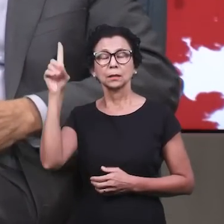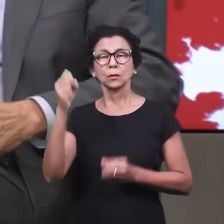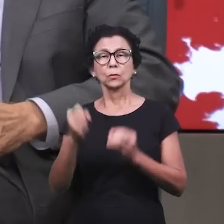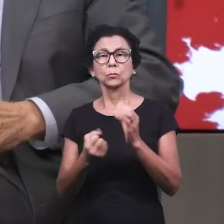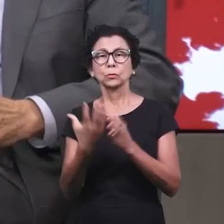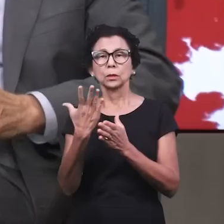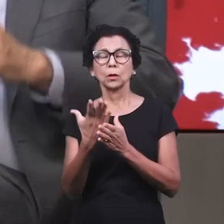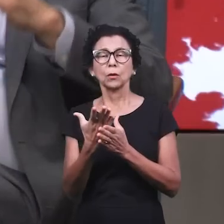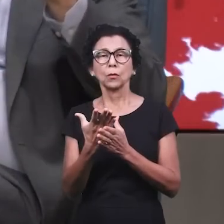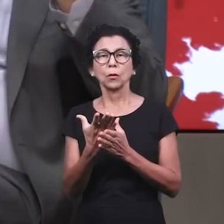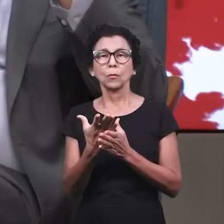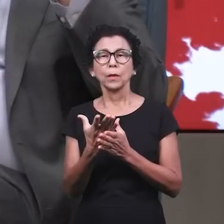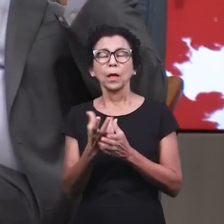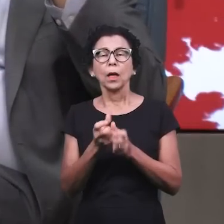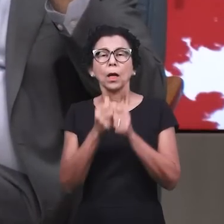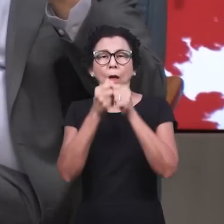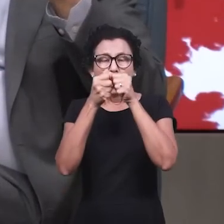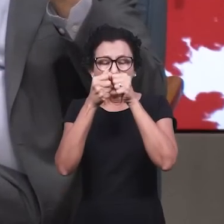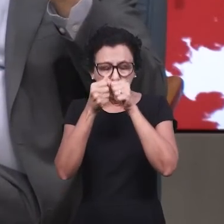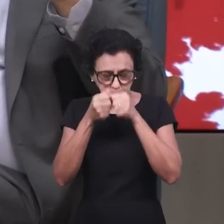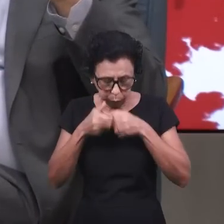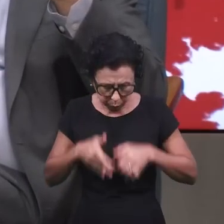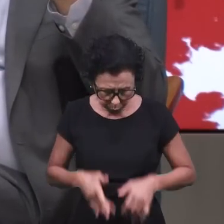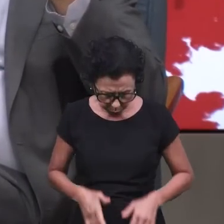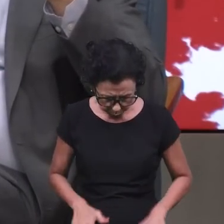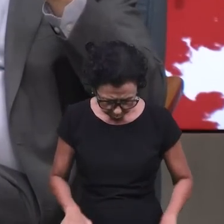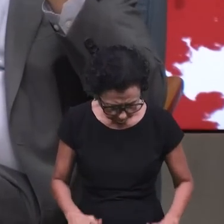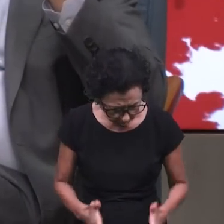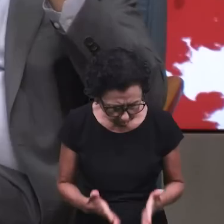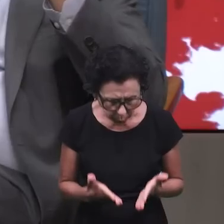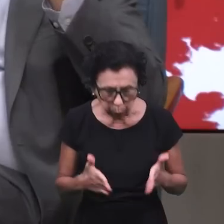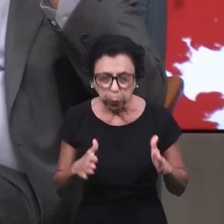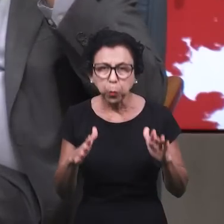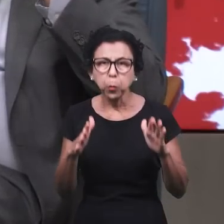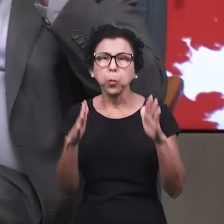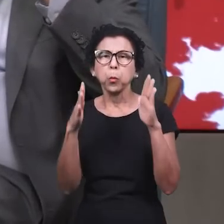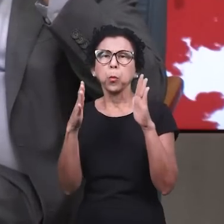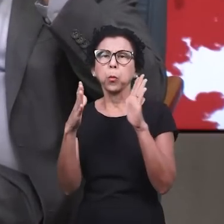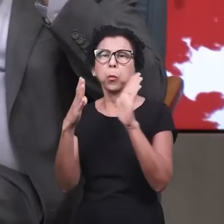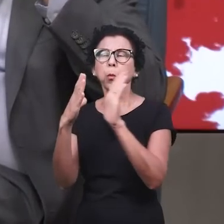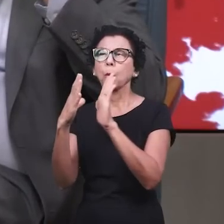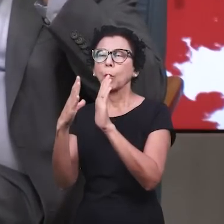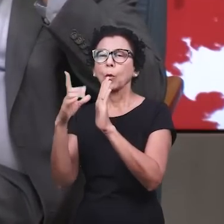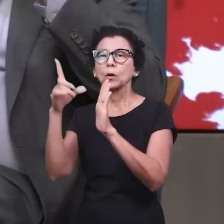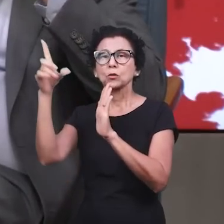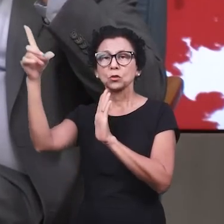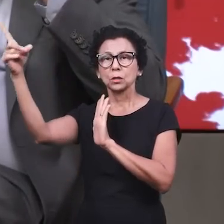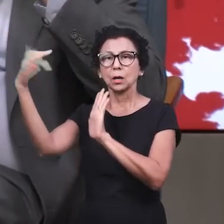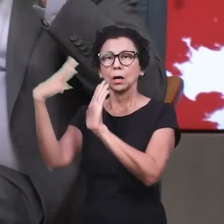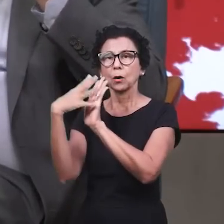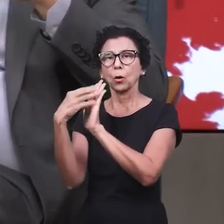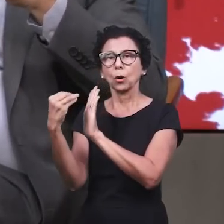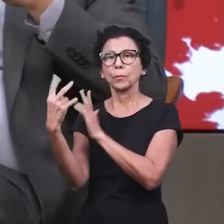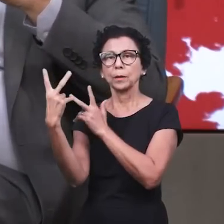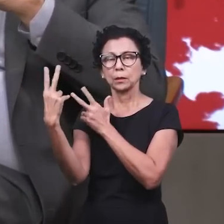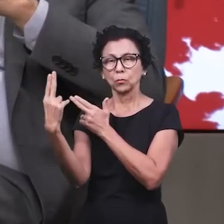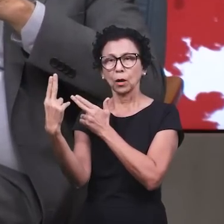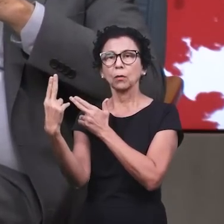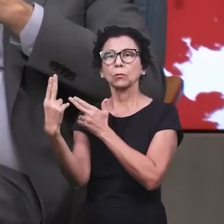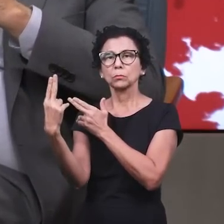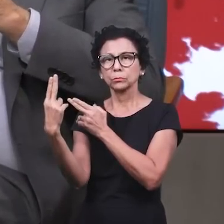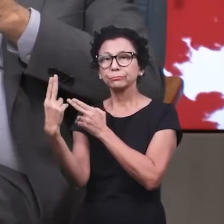Então, o homem, no momento de adoração a Deus, é um